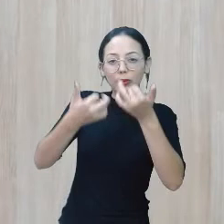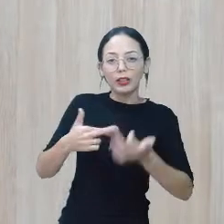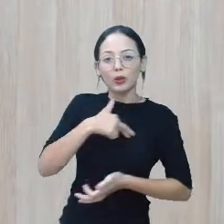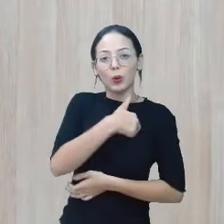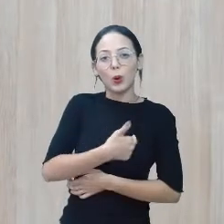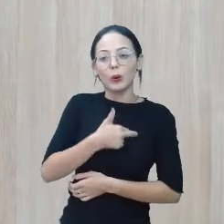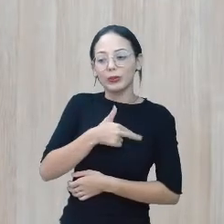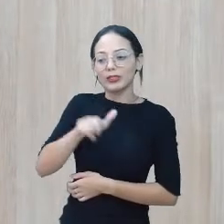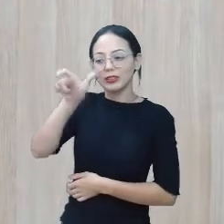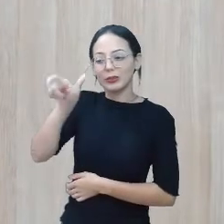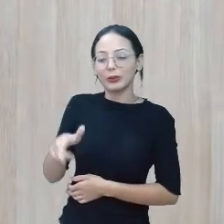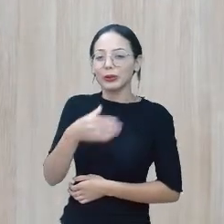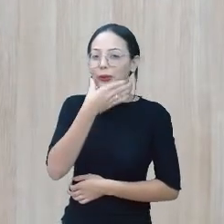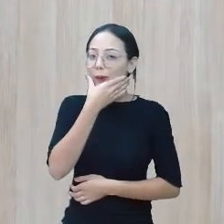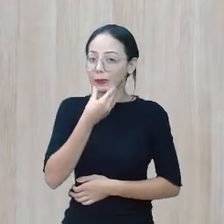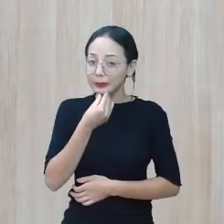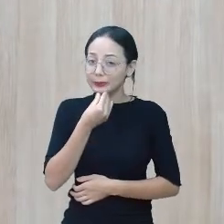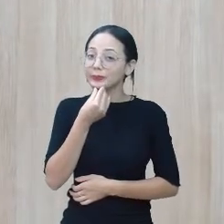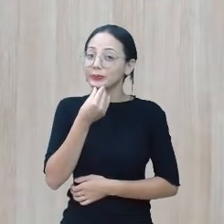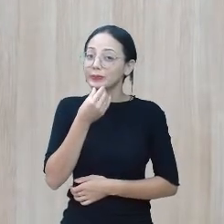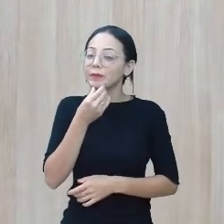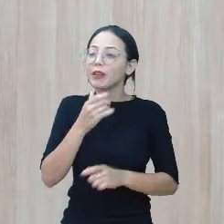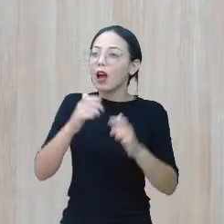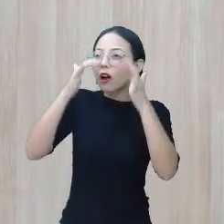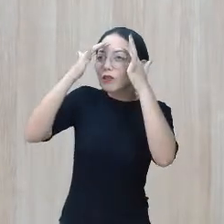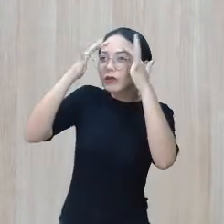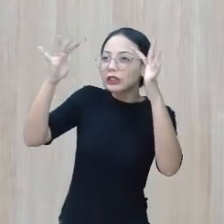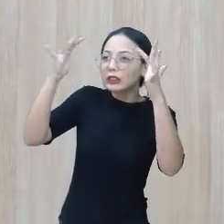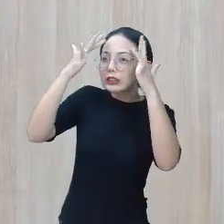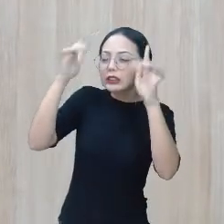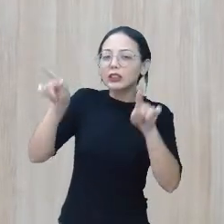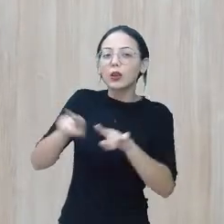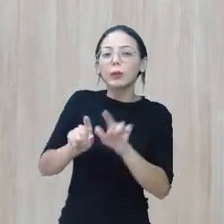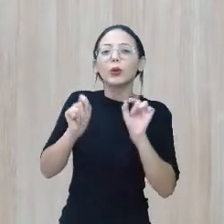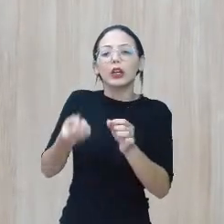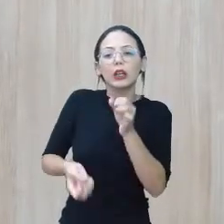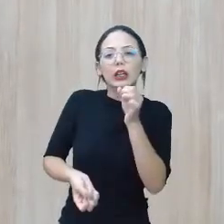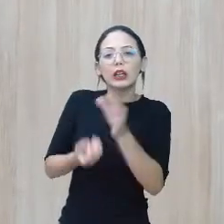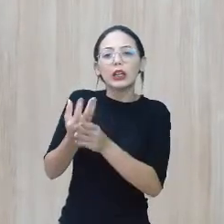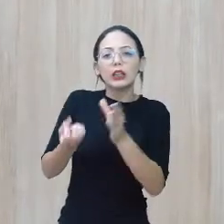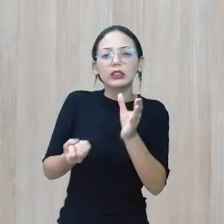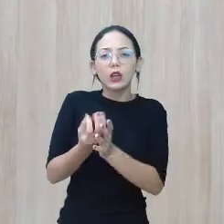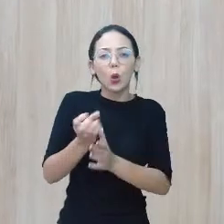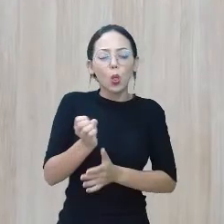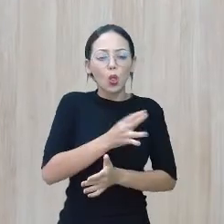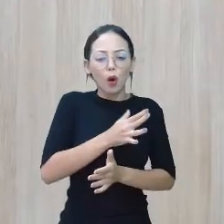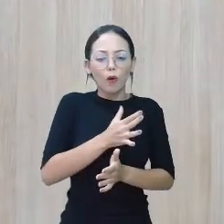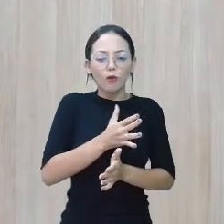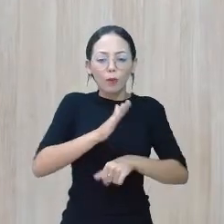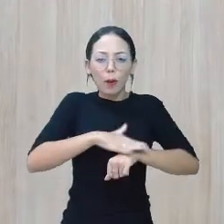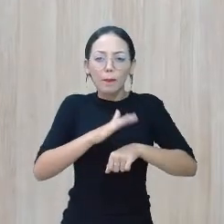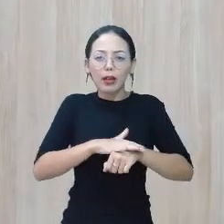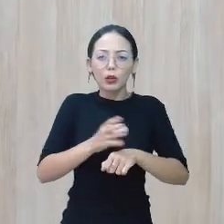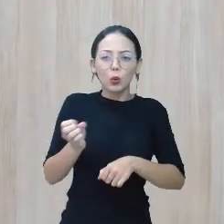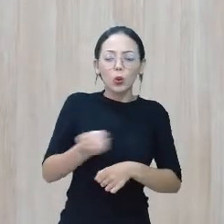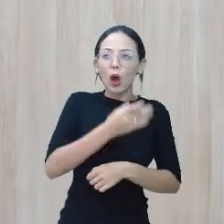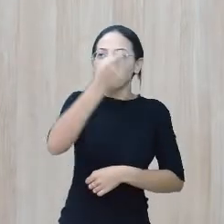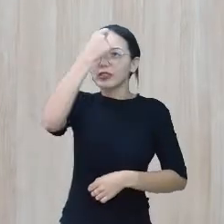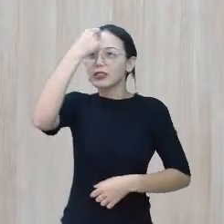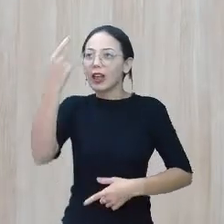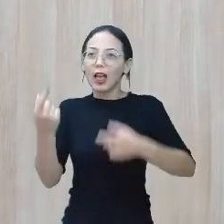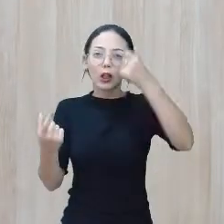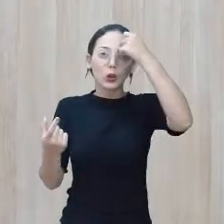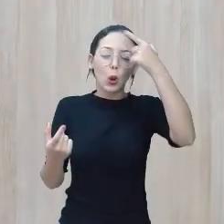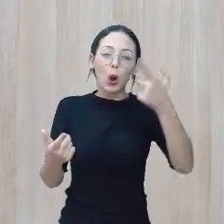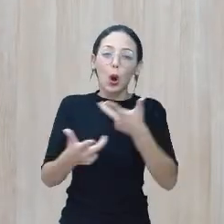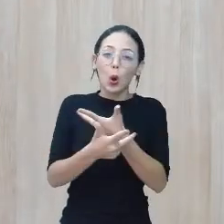Seu Francisco, né? E a fantasia, ela entra justamente nessa criação de novos mundos. Quando eu preciso criar novas ideias, coisas que